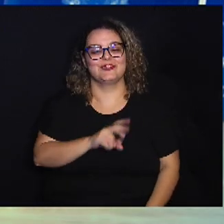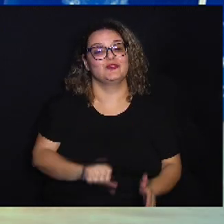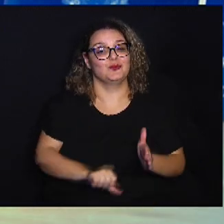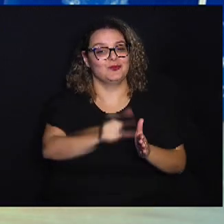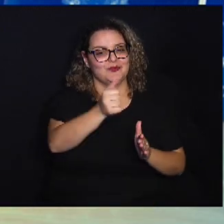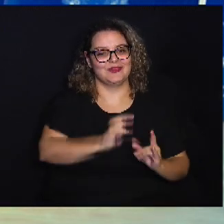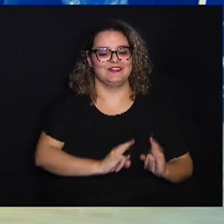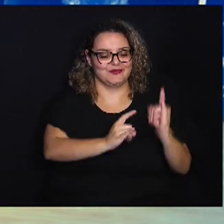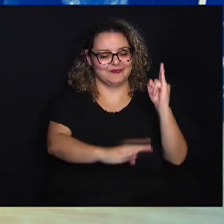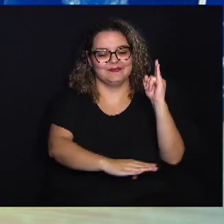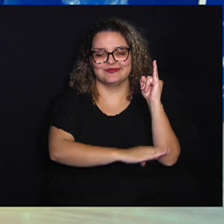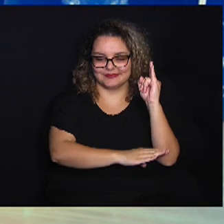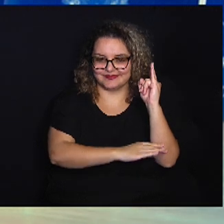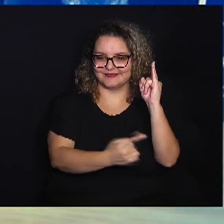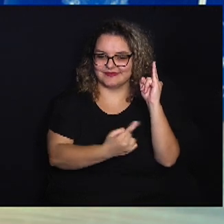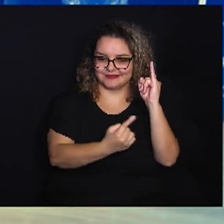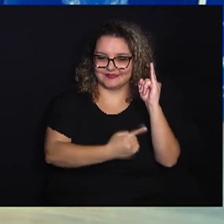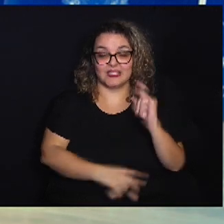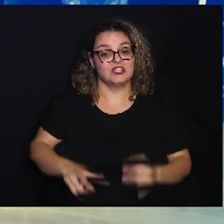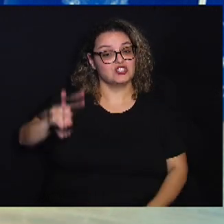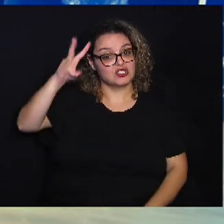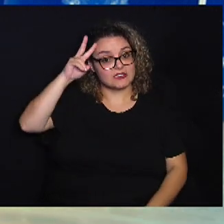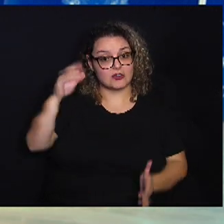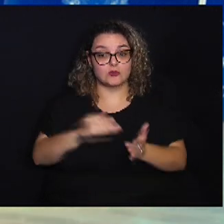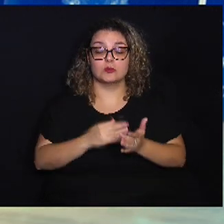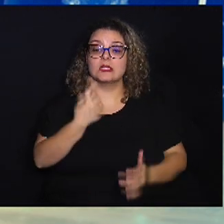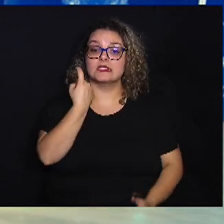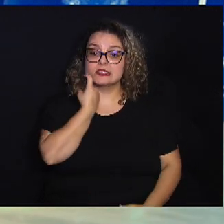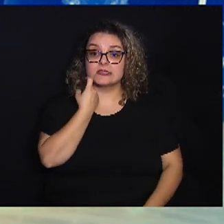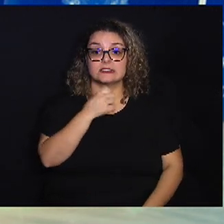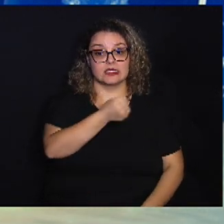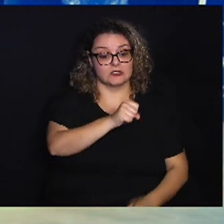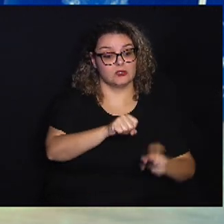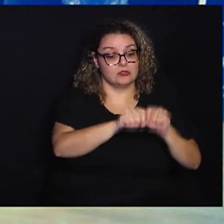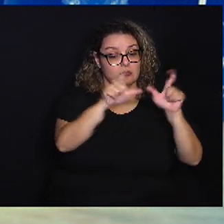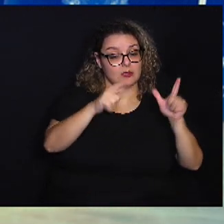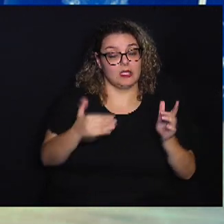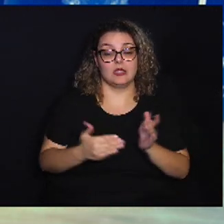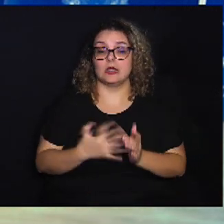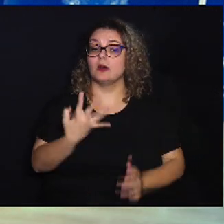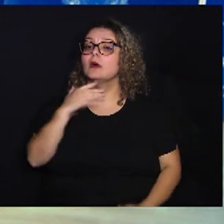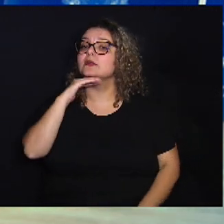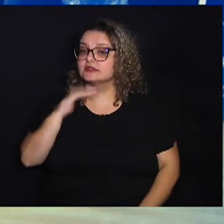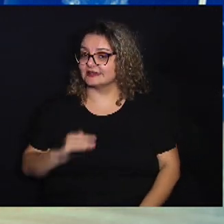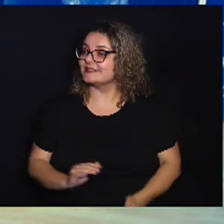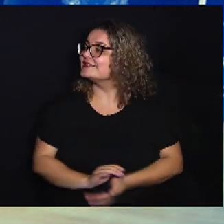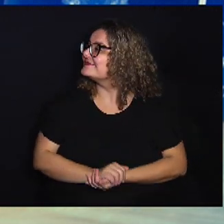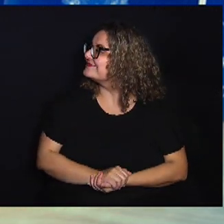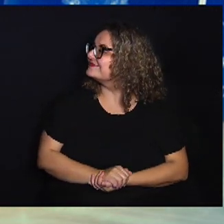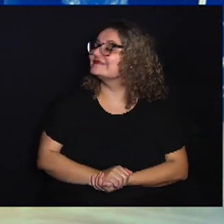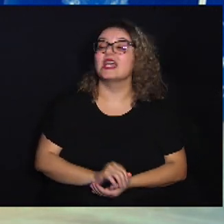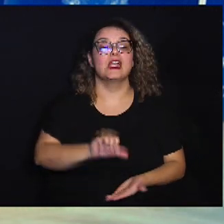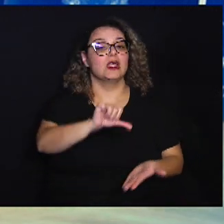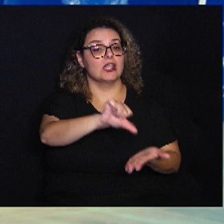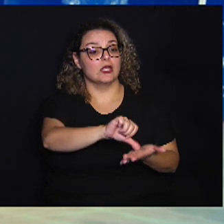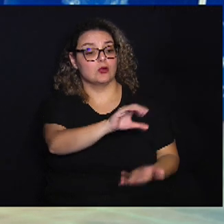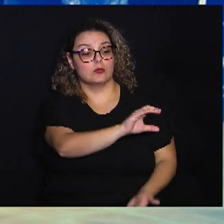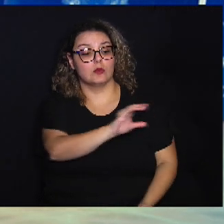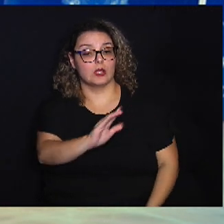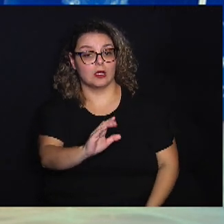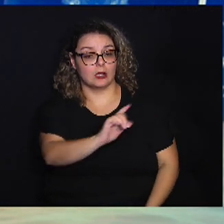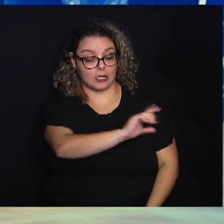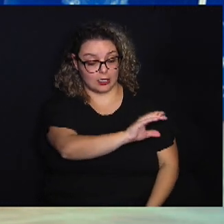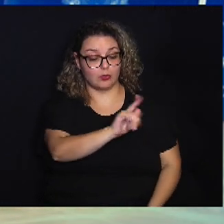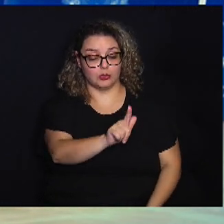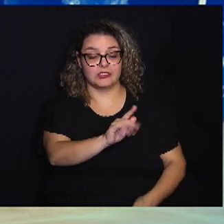andar, de segunda a sexta-feira, das 8 horas da manhã às 4 horas da tarde. E a unidade do Campo Grande, na Rua